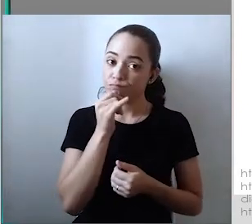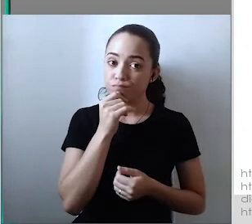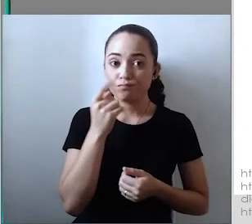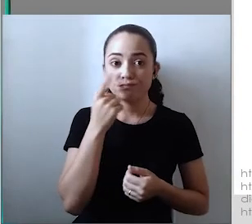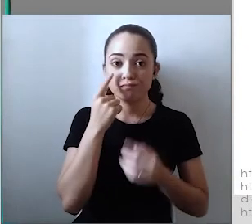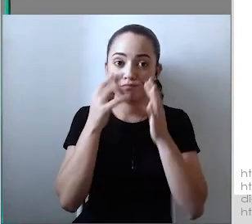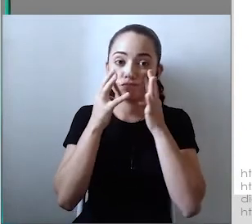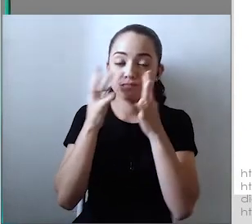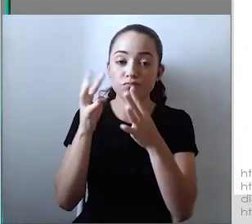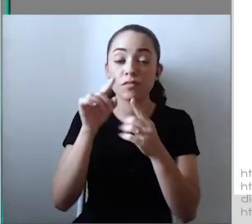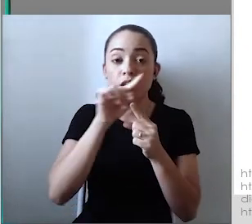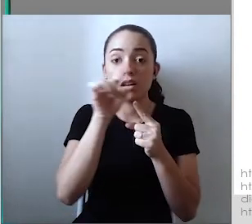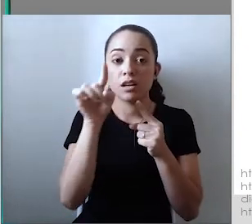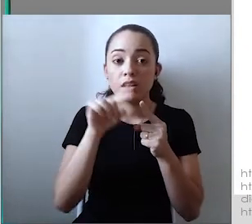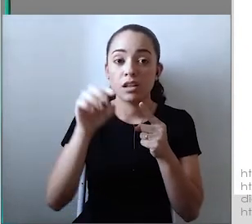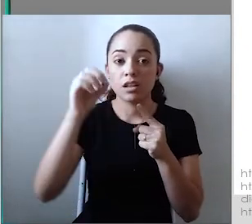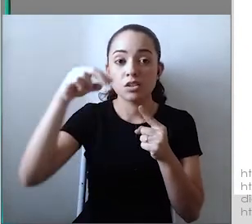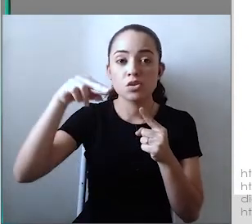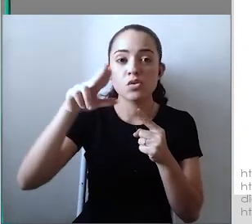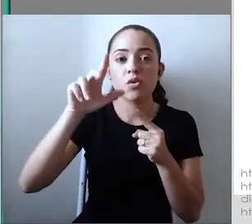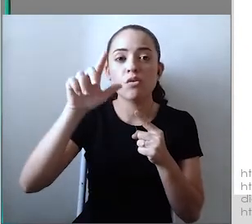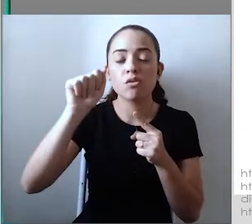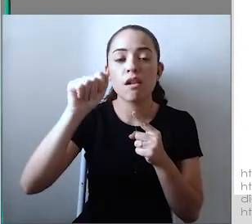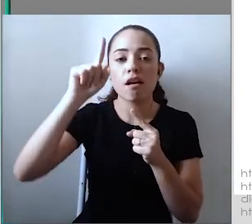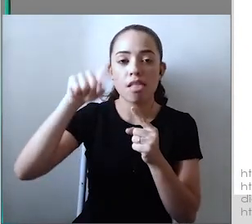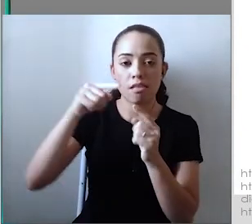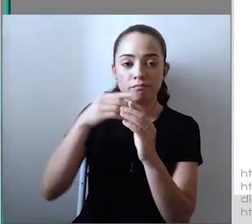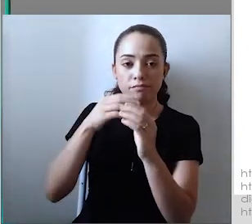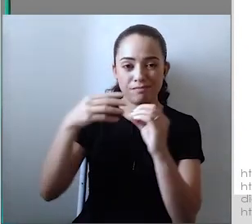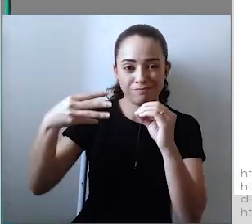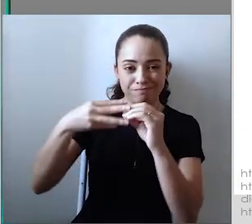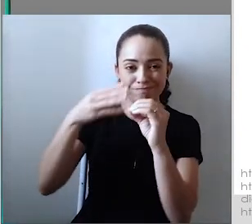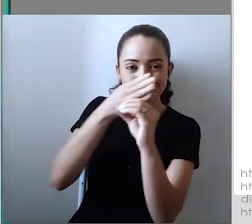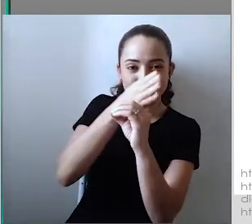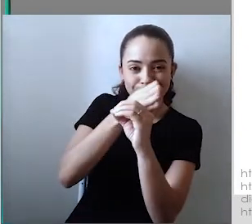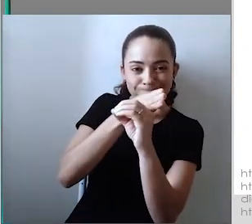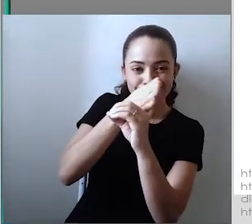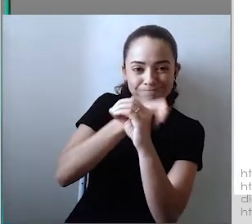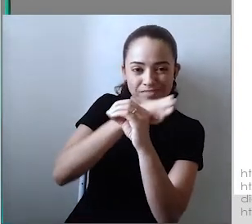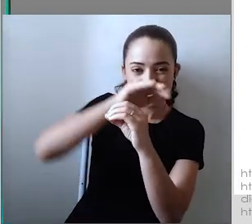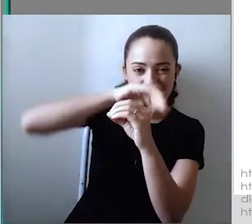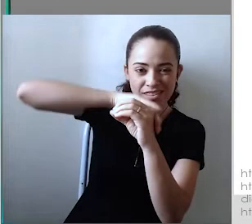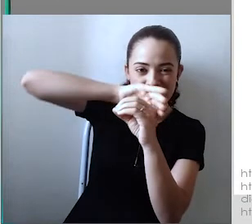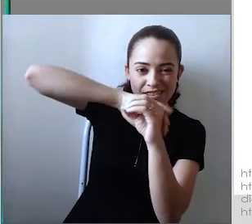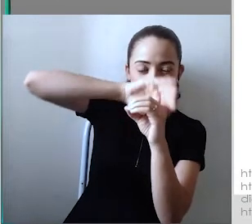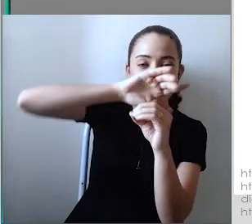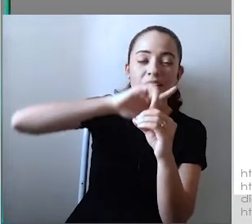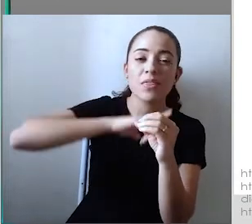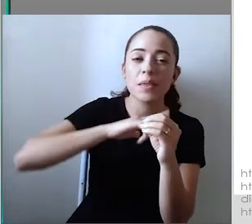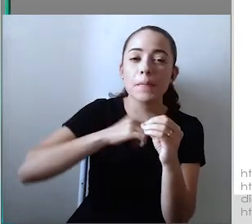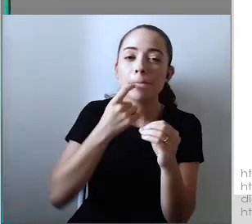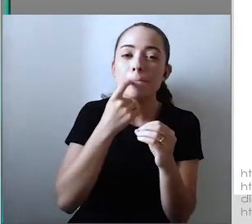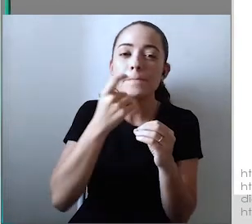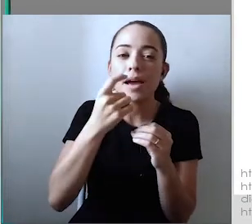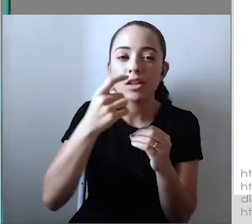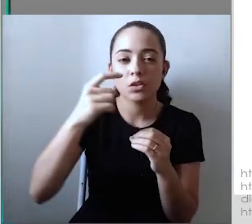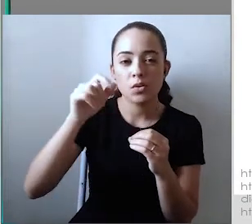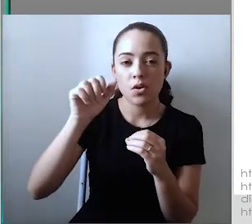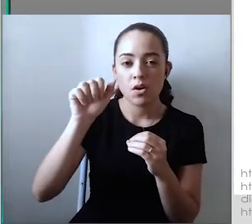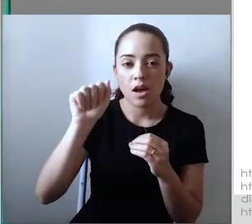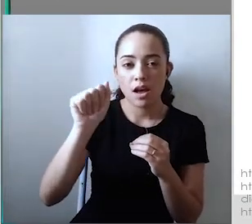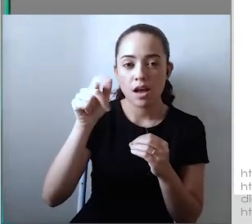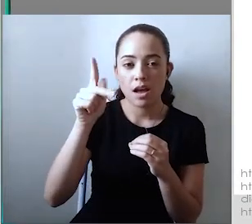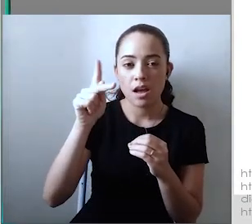Deve-se ter atenção que as ônulas de adesão distribuem-se na parede lateral na região mais próxima do domínio apical